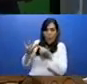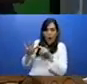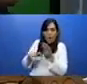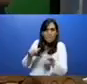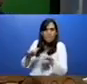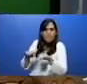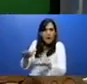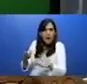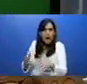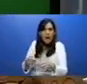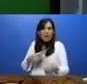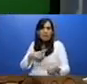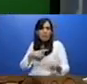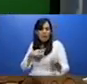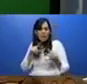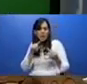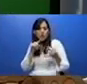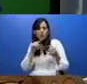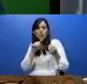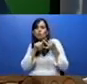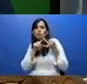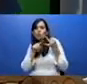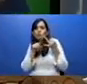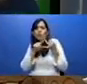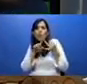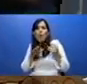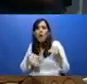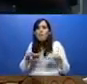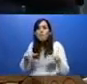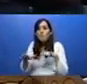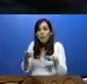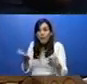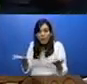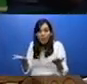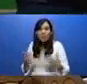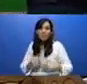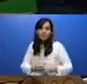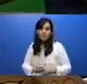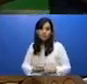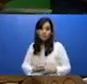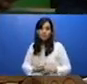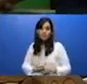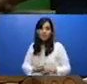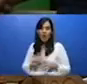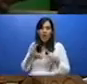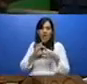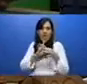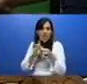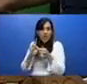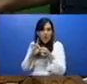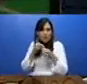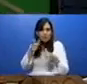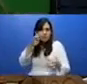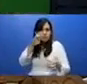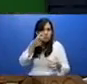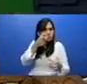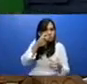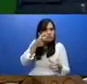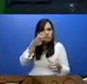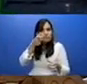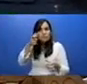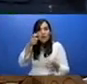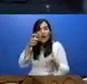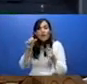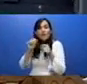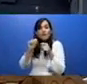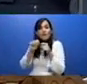será que possuía 2 patas, tá? Os paleontólogos reúnem essas observações,